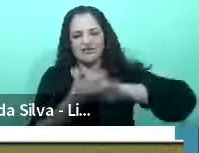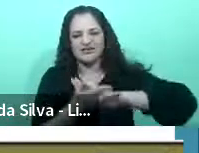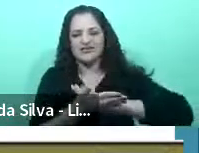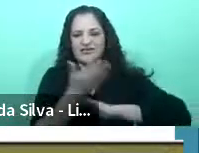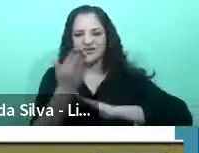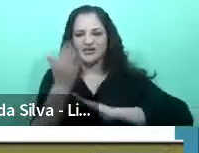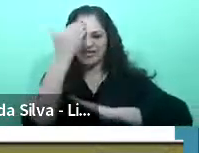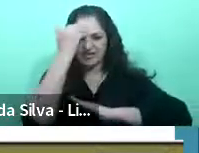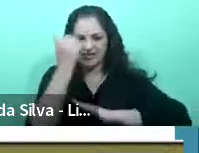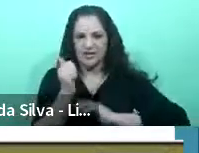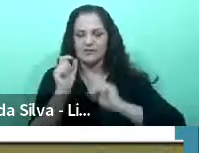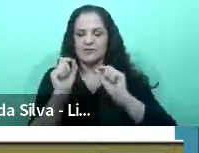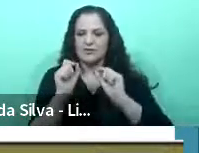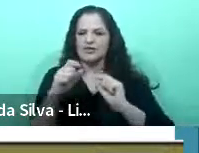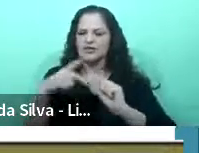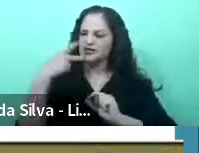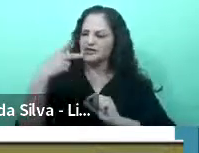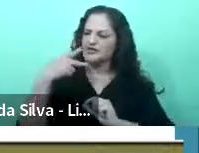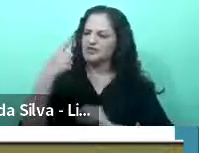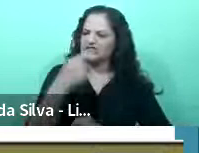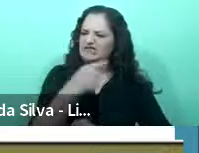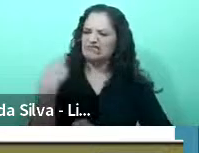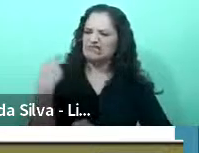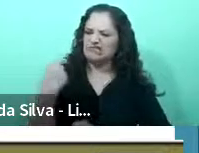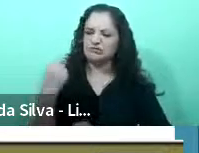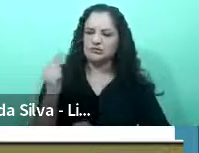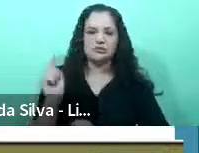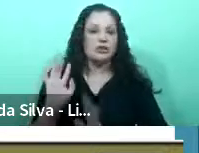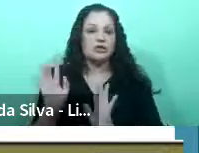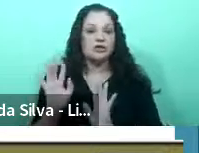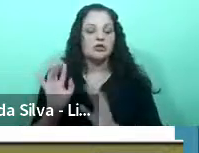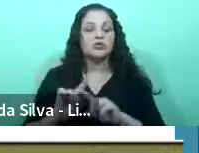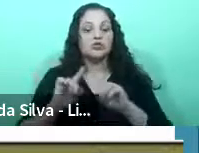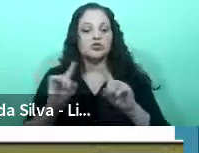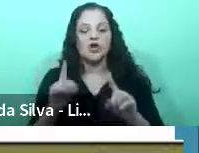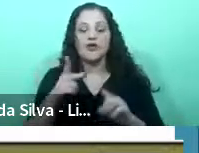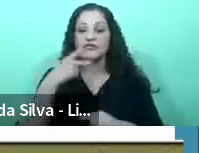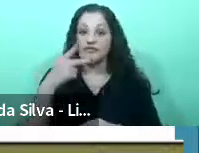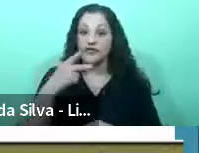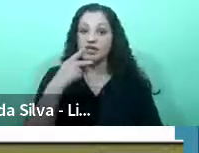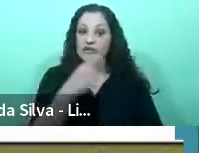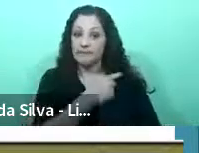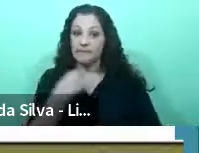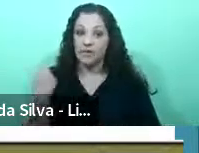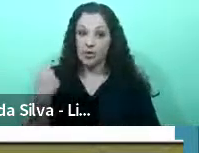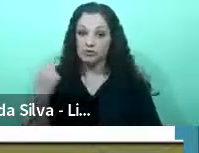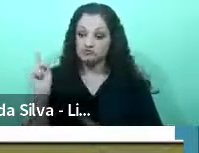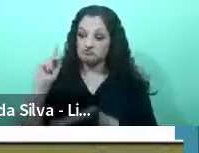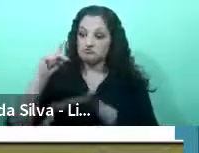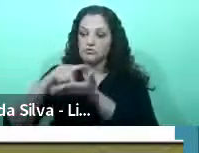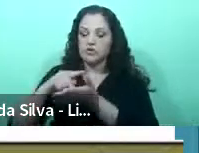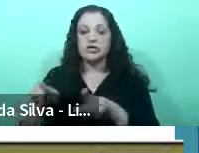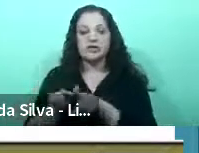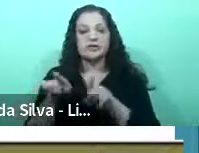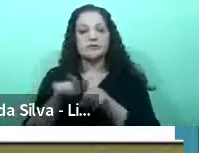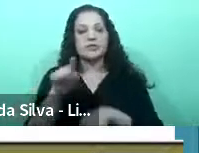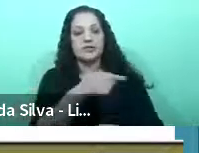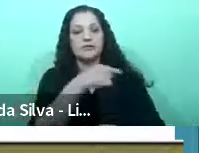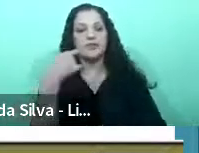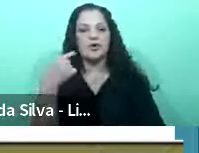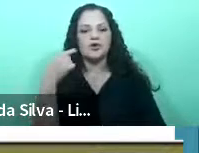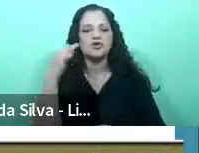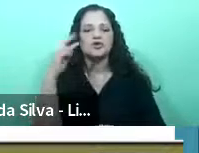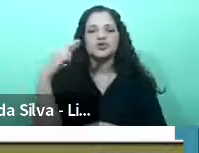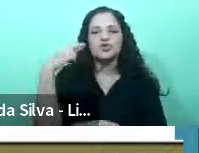gente não está só falando dessa morte que é literal, a gente fala também da morte literal, mas dessa morte dos nossos sonhos,